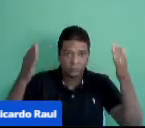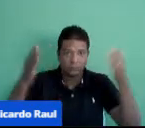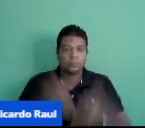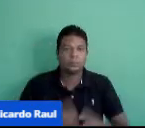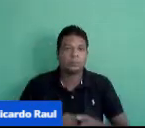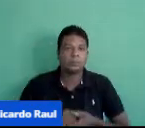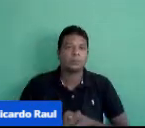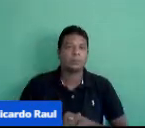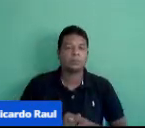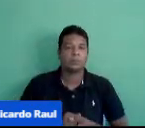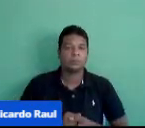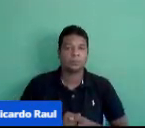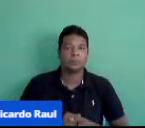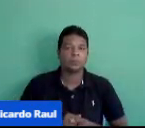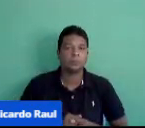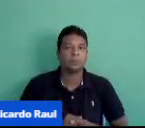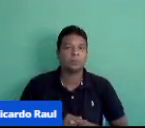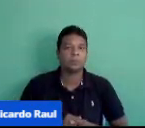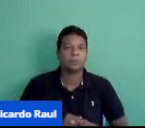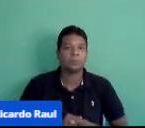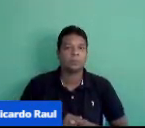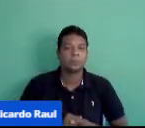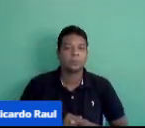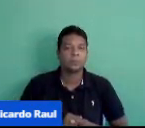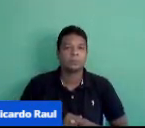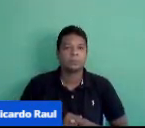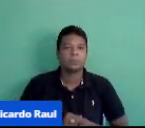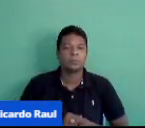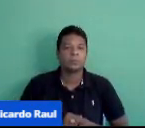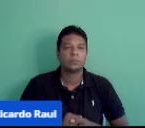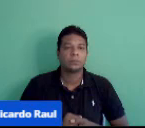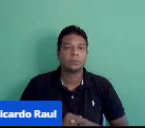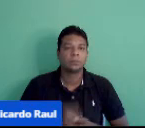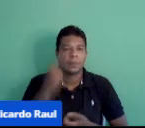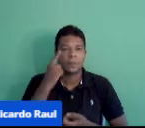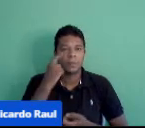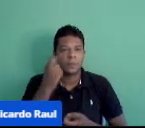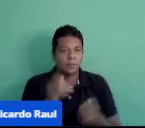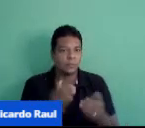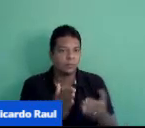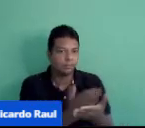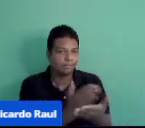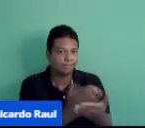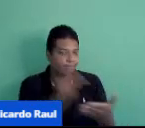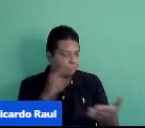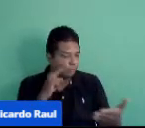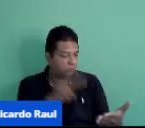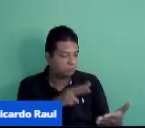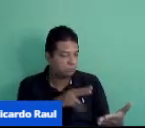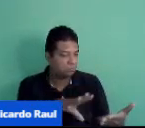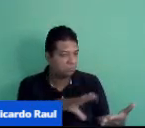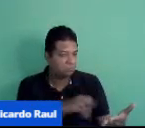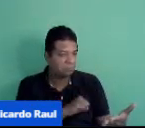falar, Pablo, depois o professor Elton pode complementar. só uma outra coisa assim que eu percebi nos cadernos, né, que eu gostei bastante foi